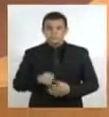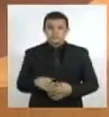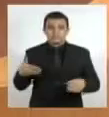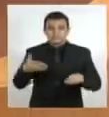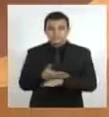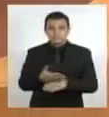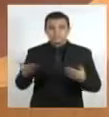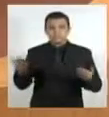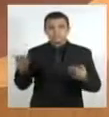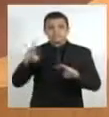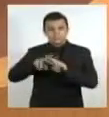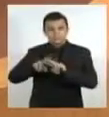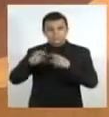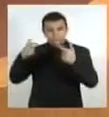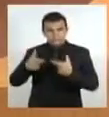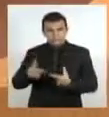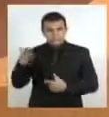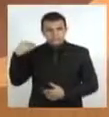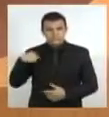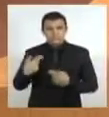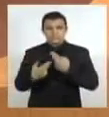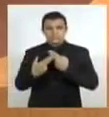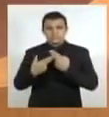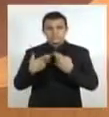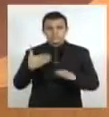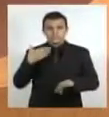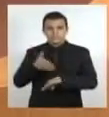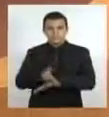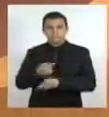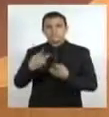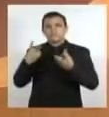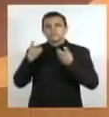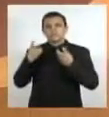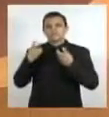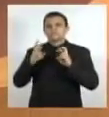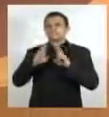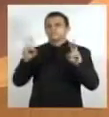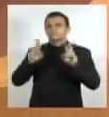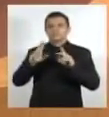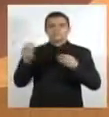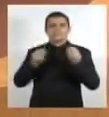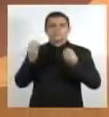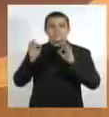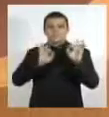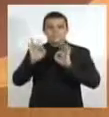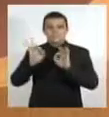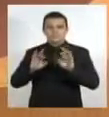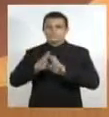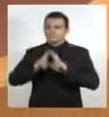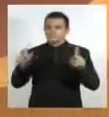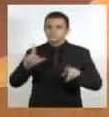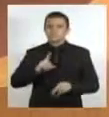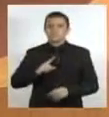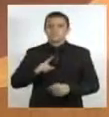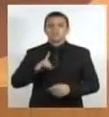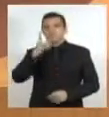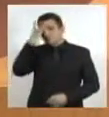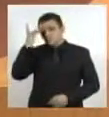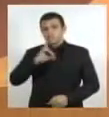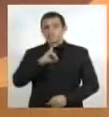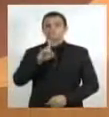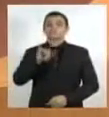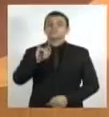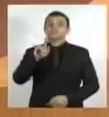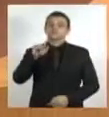presídio que eu tive condições de entrar em Timon, você vê um outro nível de organização, você vê um outro nível de dignidade, inclusive para